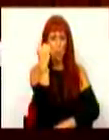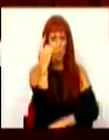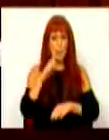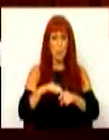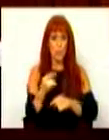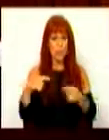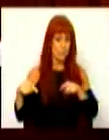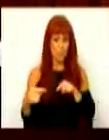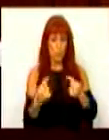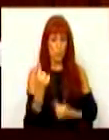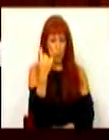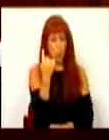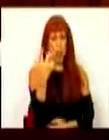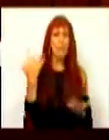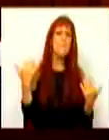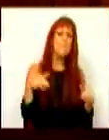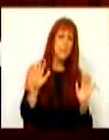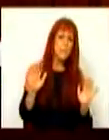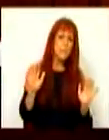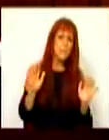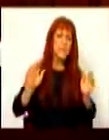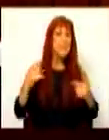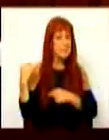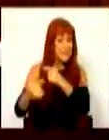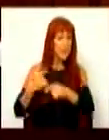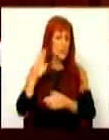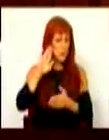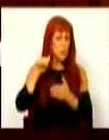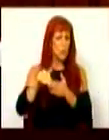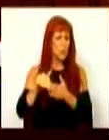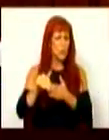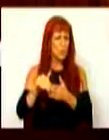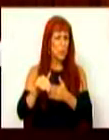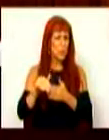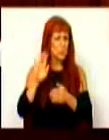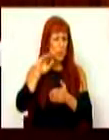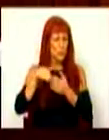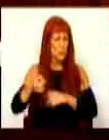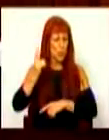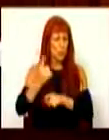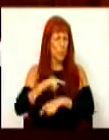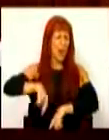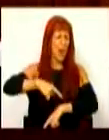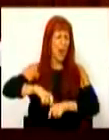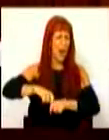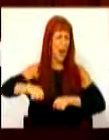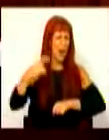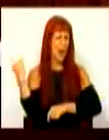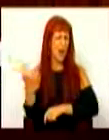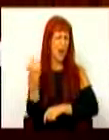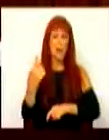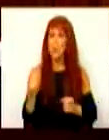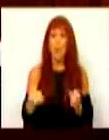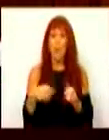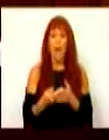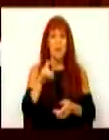relativamente a um litígio, mas que tem sido uma solução que não é solução, porque demora muito tempo e porque não dá